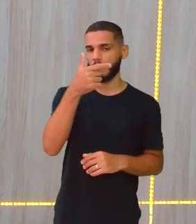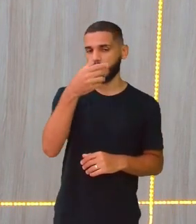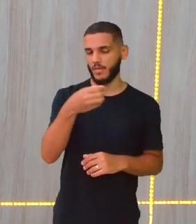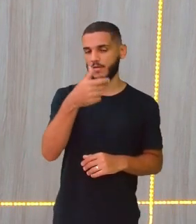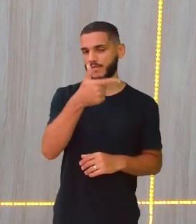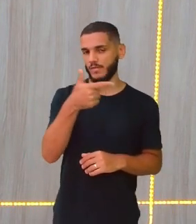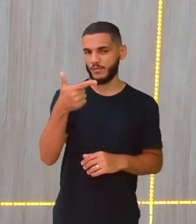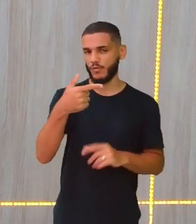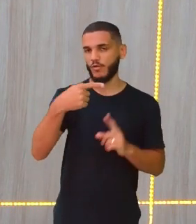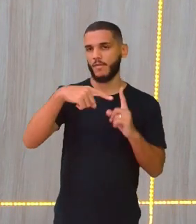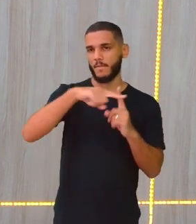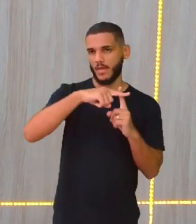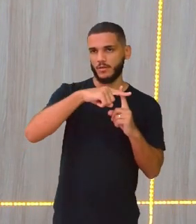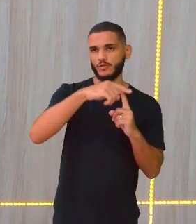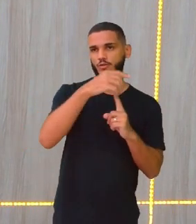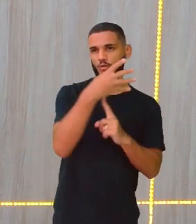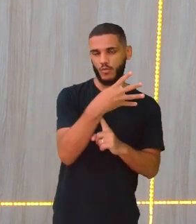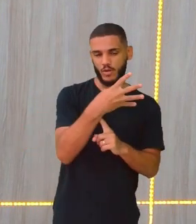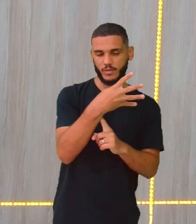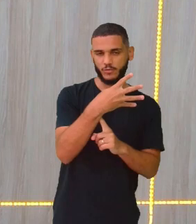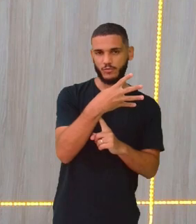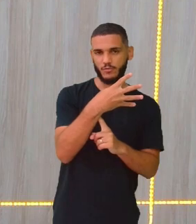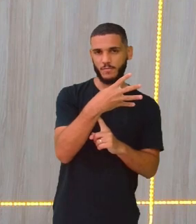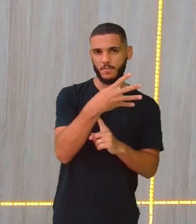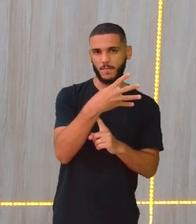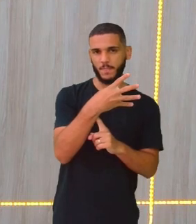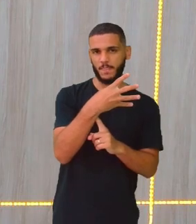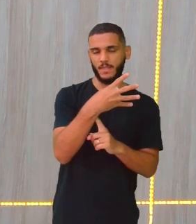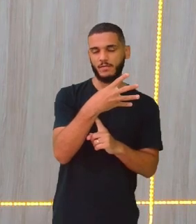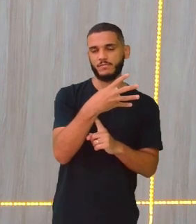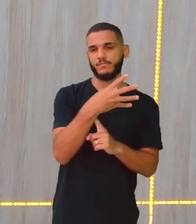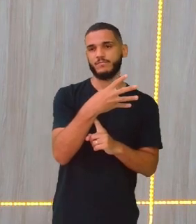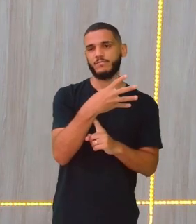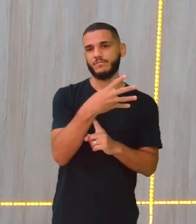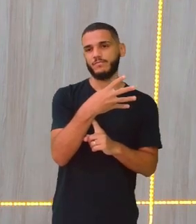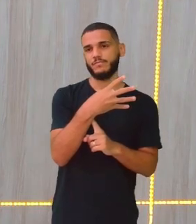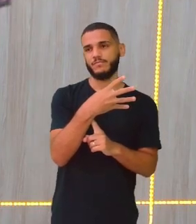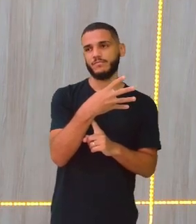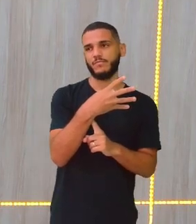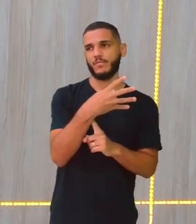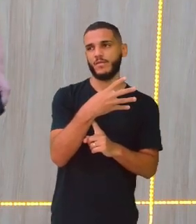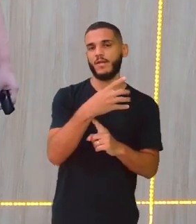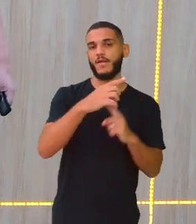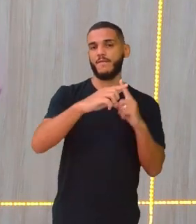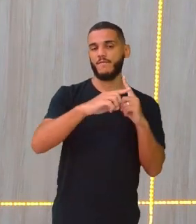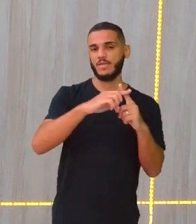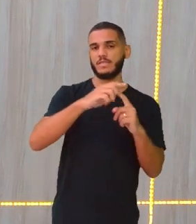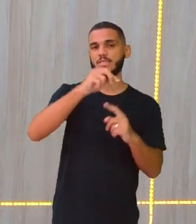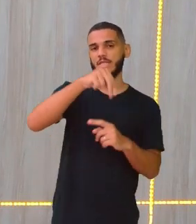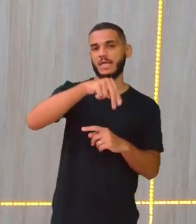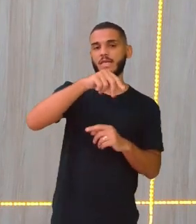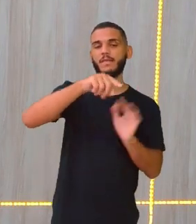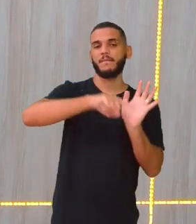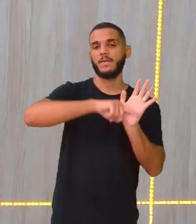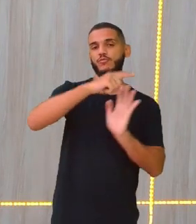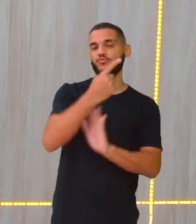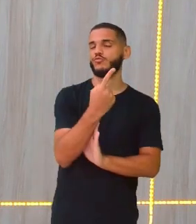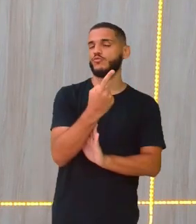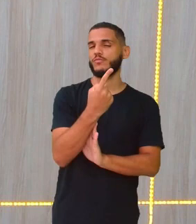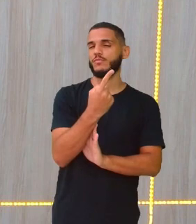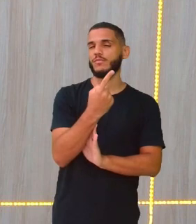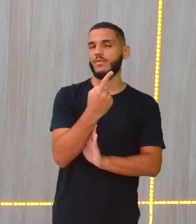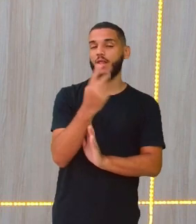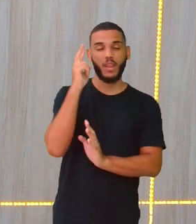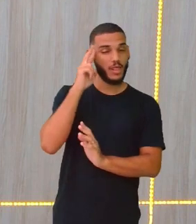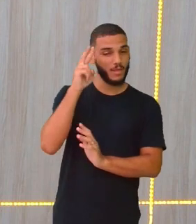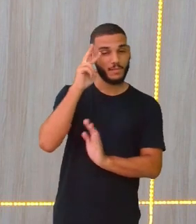2022 mais 4 que multiplica N menos 1. Professora, de onde surgiu esse número? A gente acabou de calcular a regra. A gente só